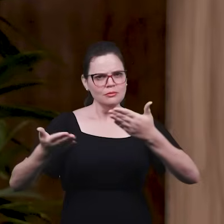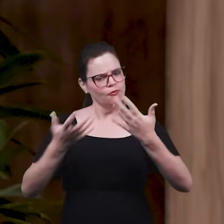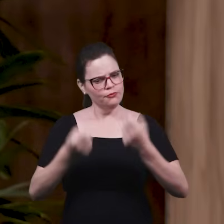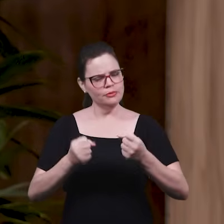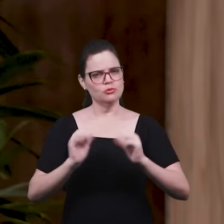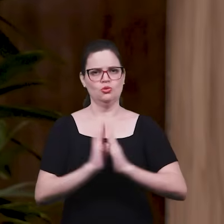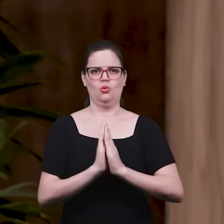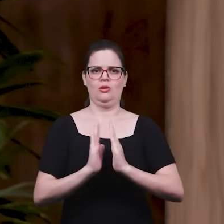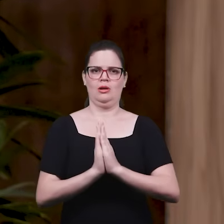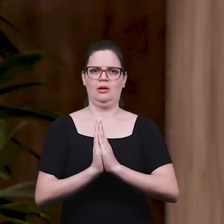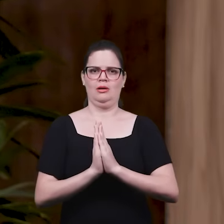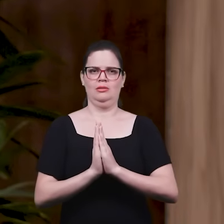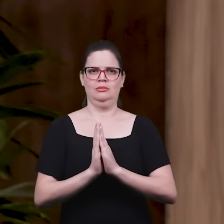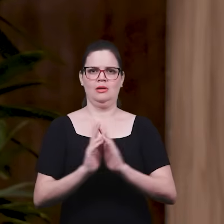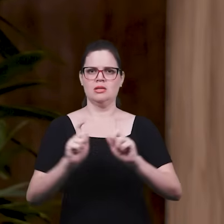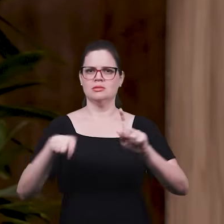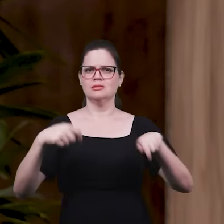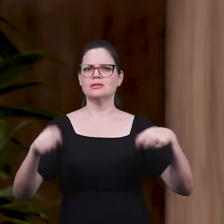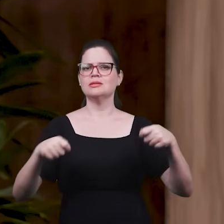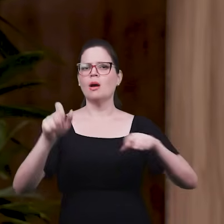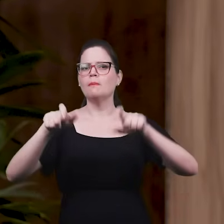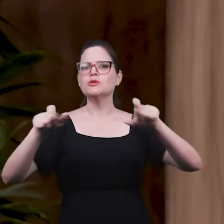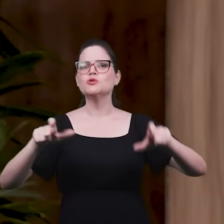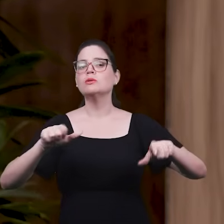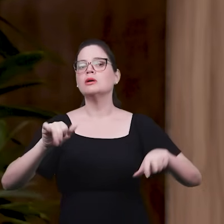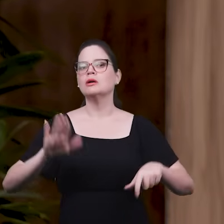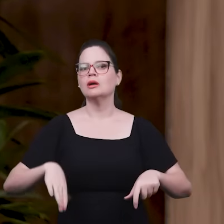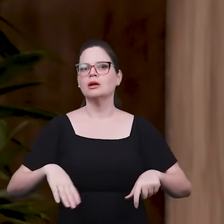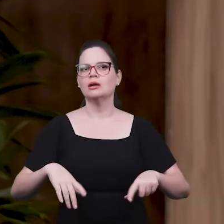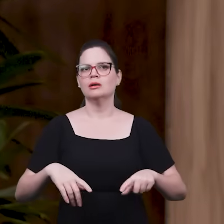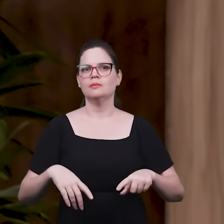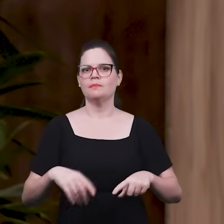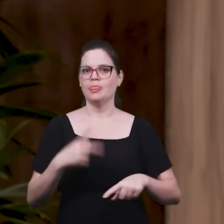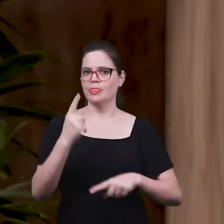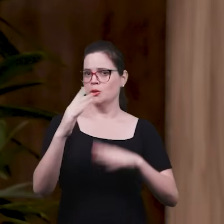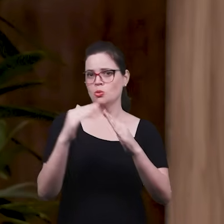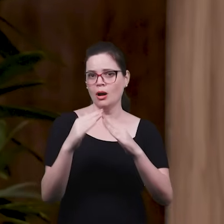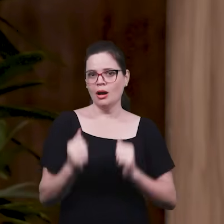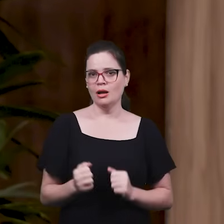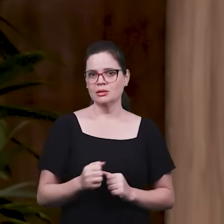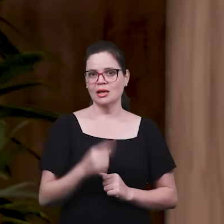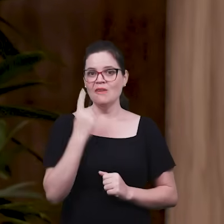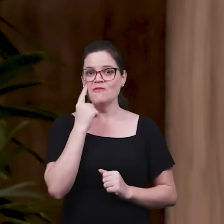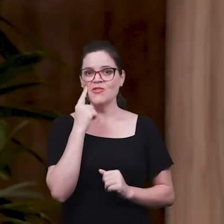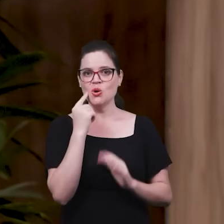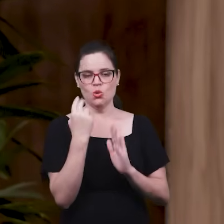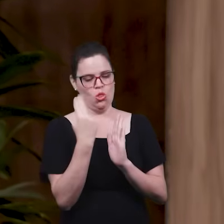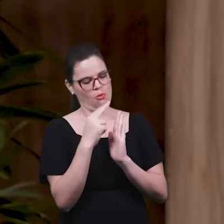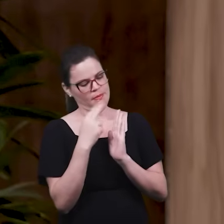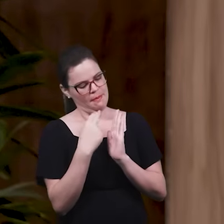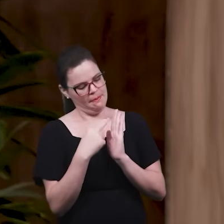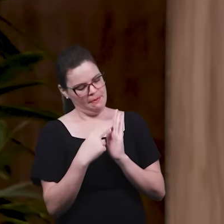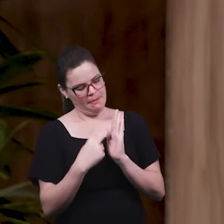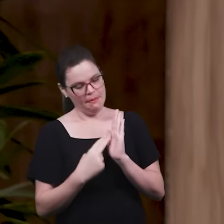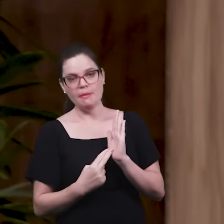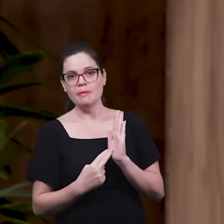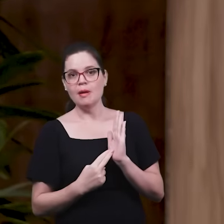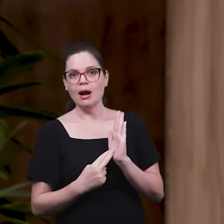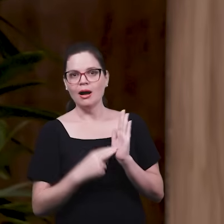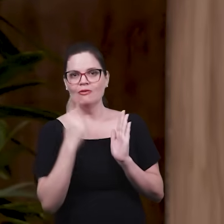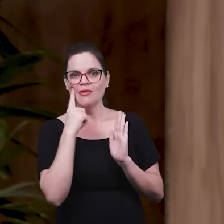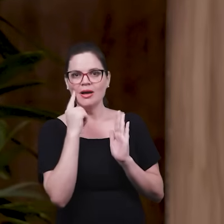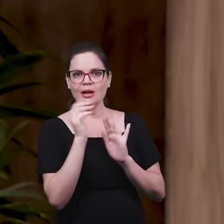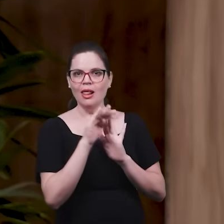orar. Às vezes, se na igreja não está tendo essa oração após, o irmão pode orar em casa. Pelos seus convidados, pelo convidado do filho,